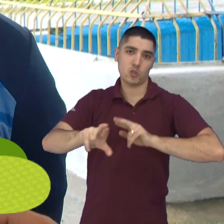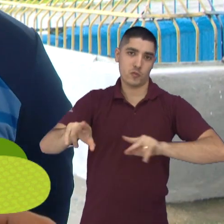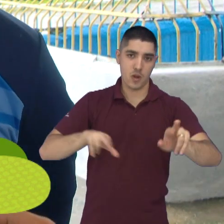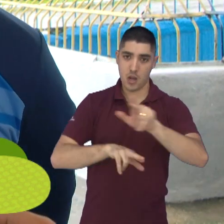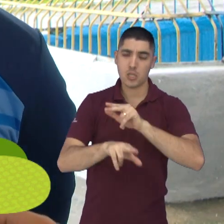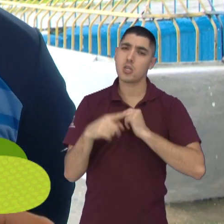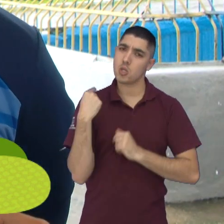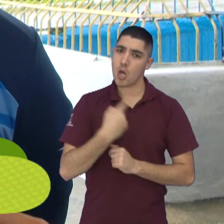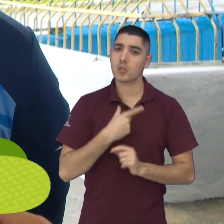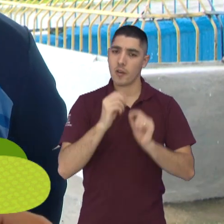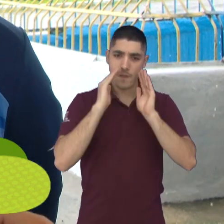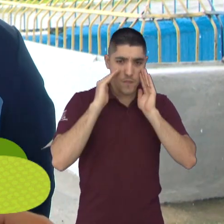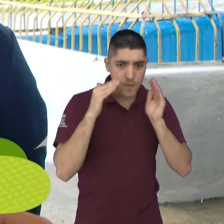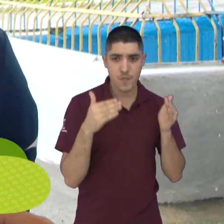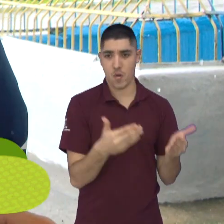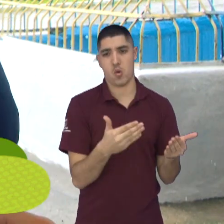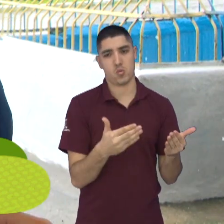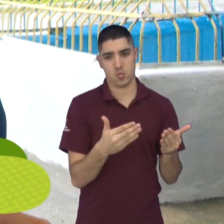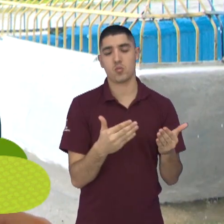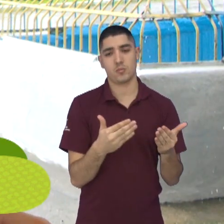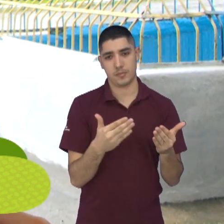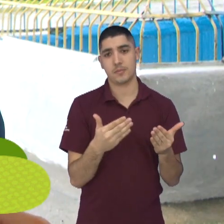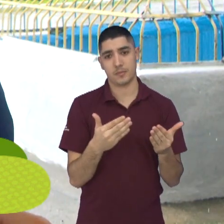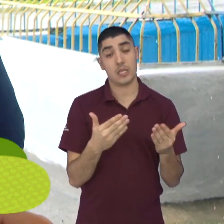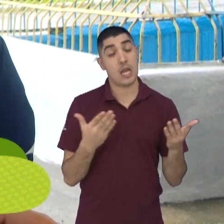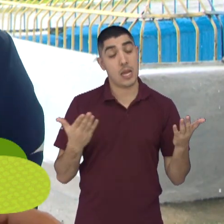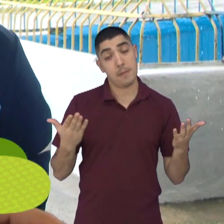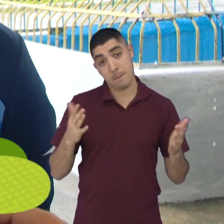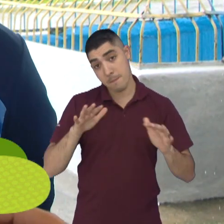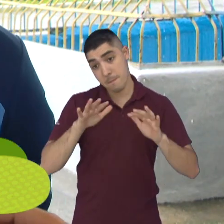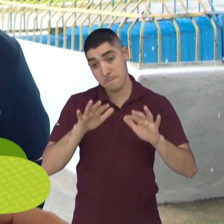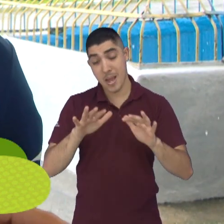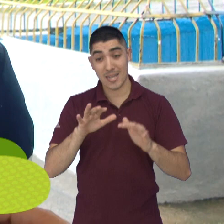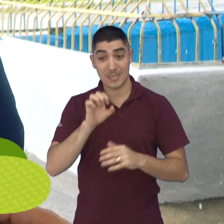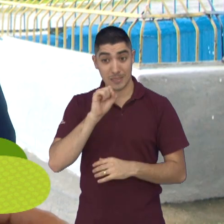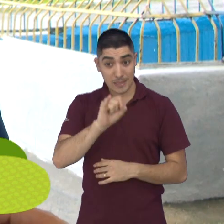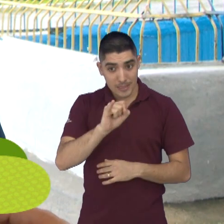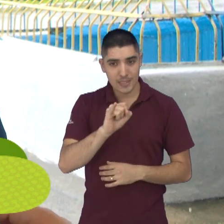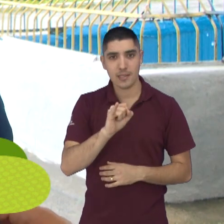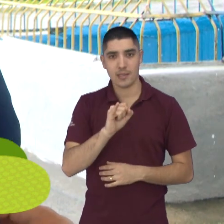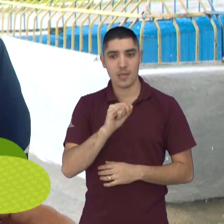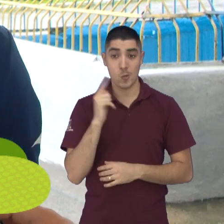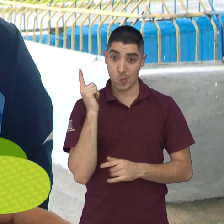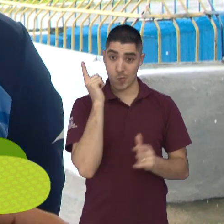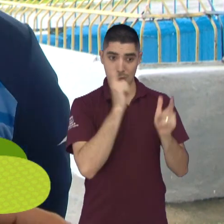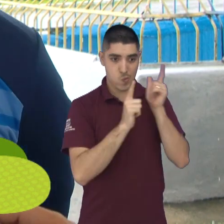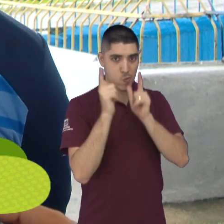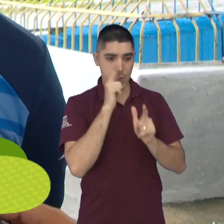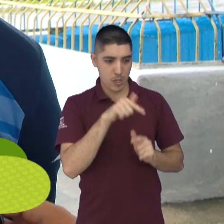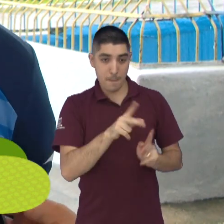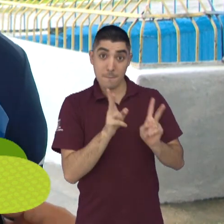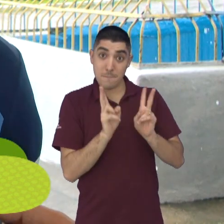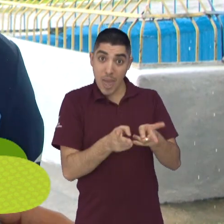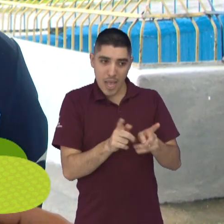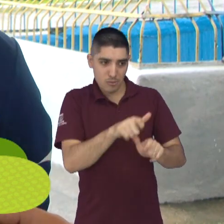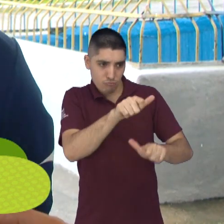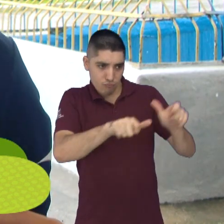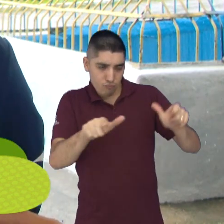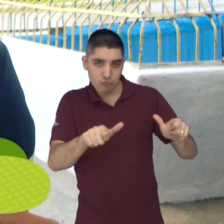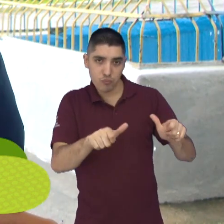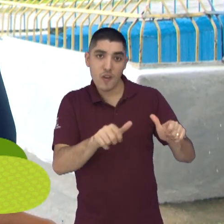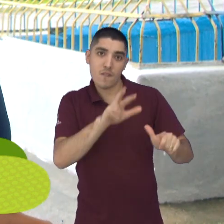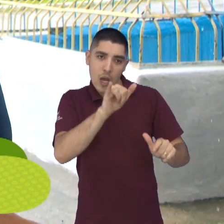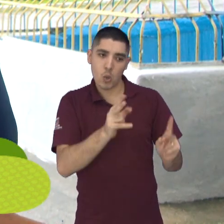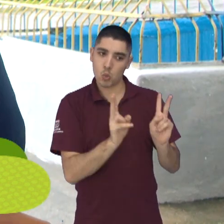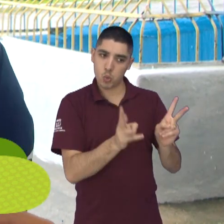pensar jogo a jogo. Agora, quando a gente der para manter o time, manter a escalação, a gente vai manter.